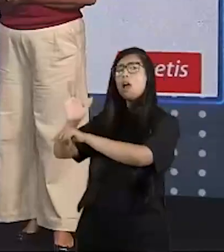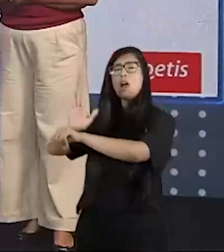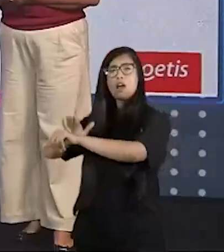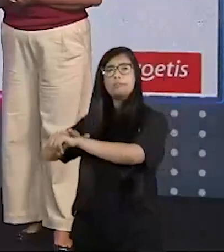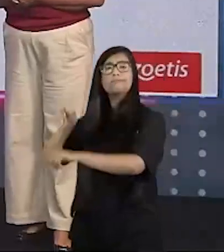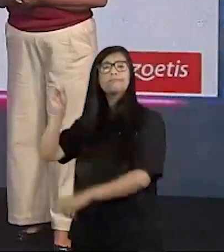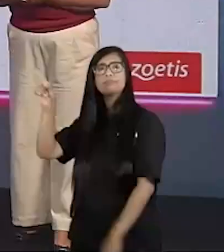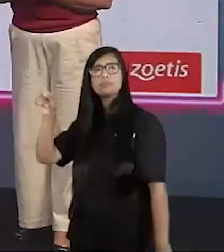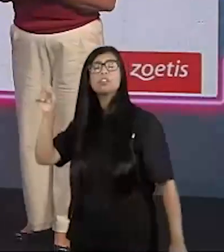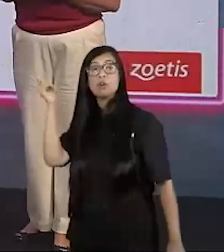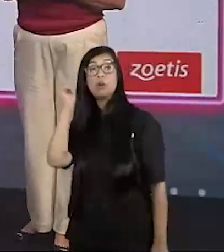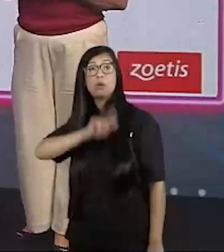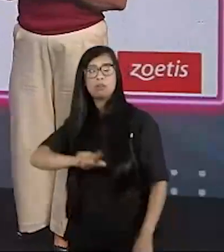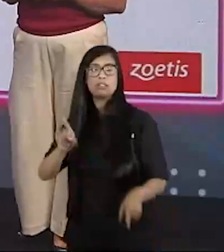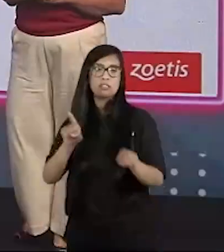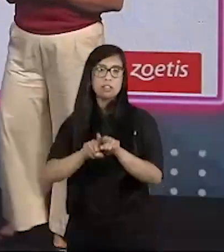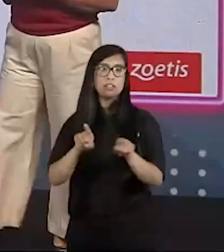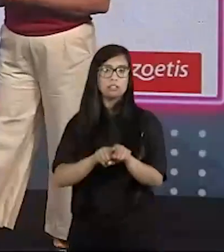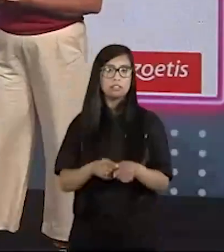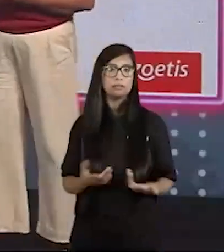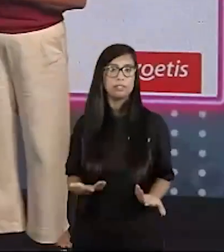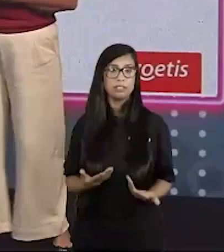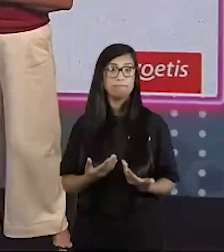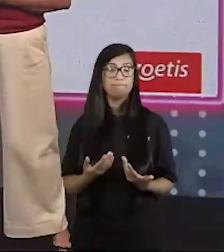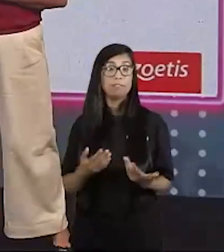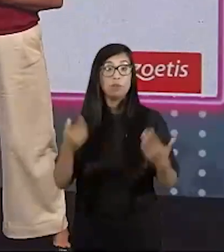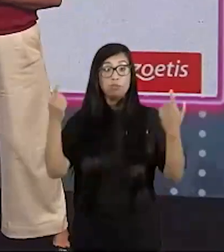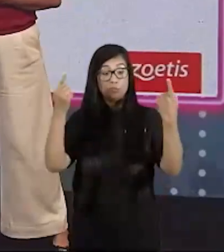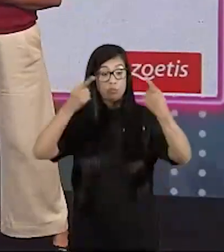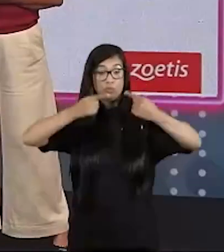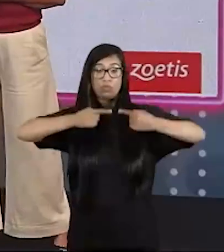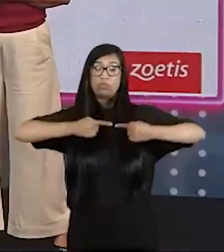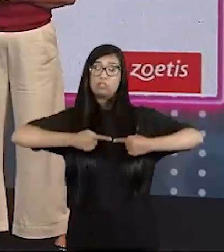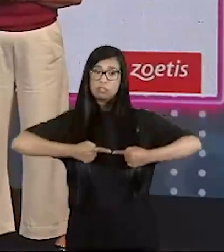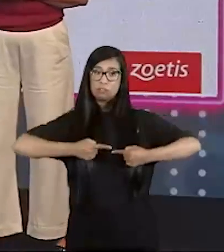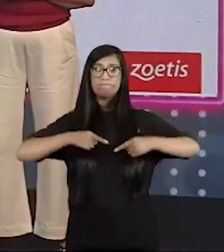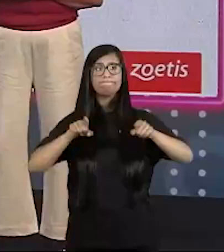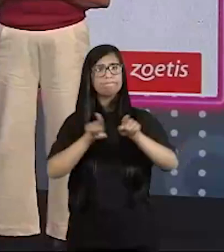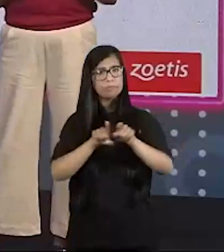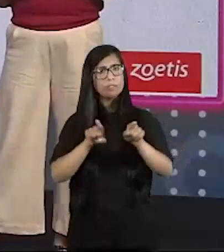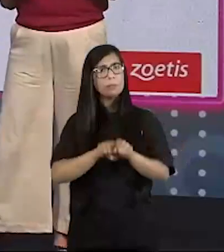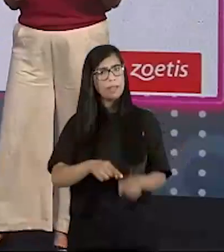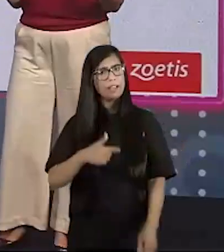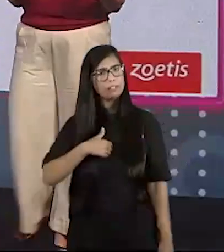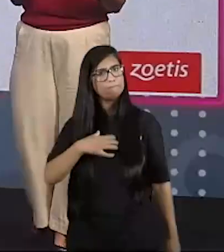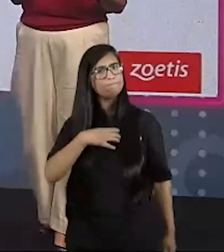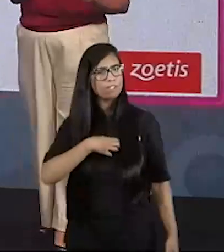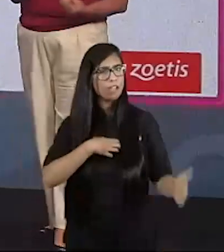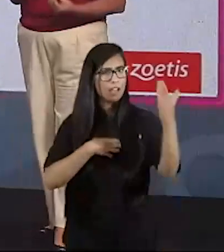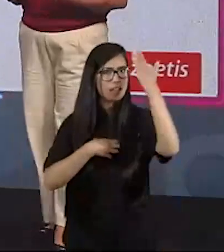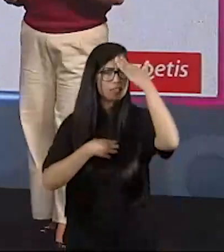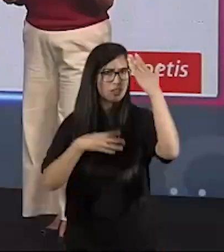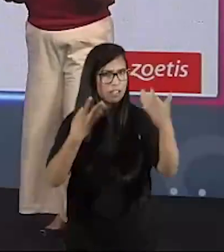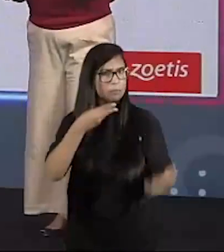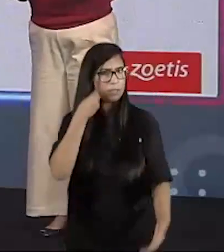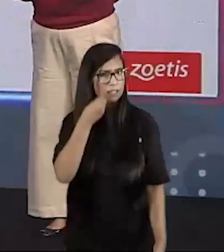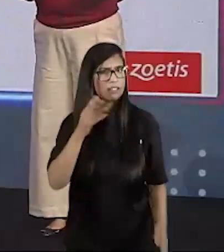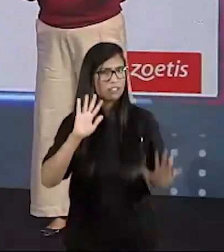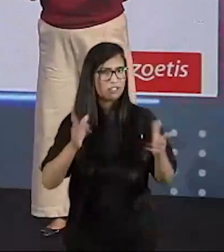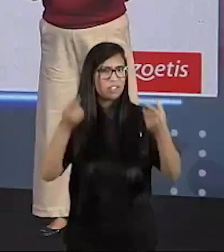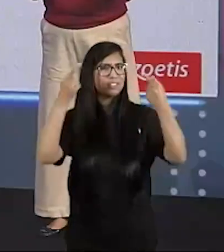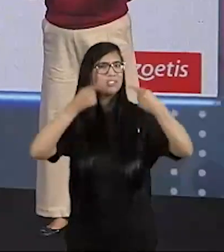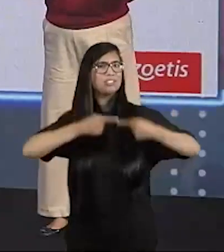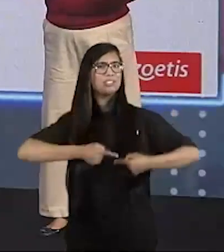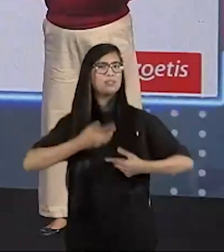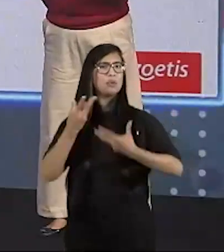consultório. Então, o desafio, e isso é realmente desafiador, gente, é associar o que eu tenho de